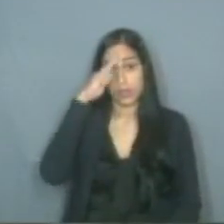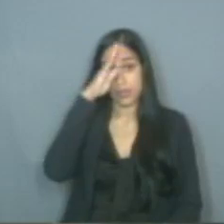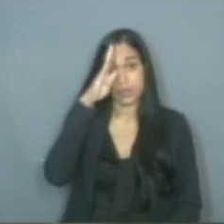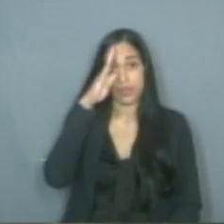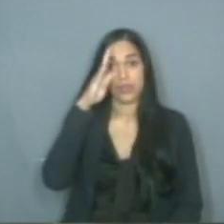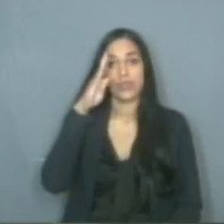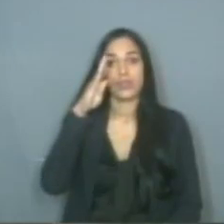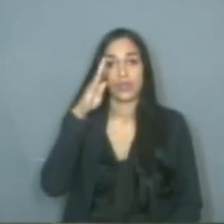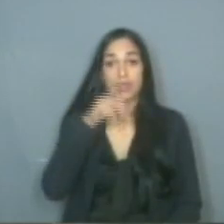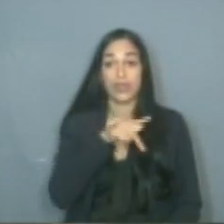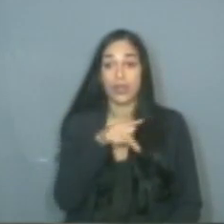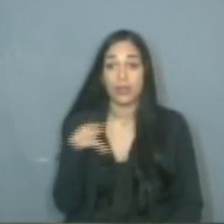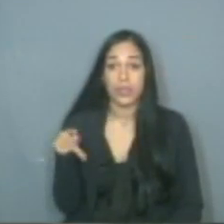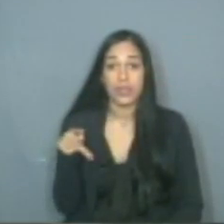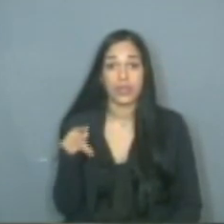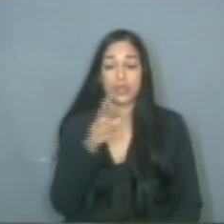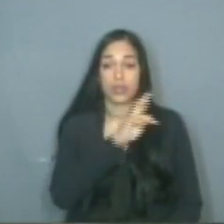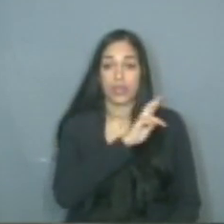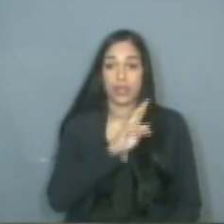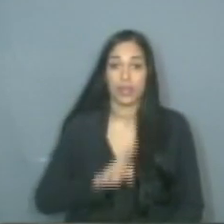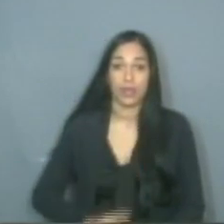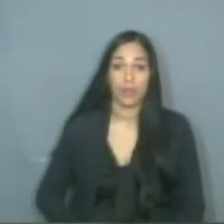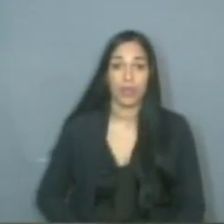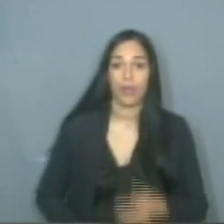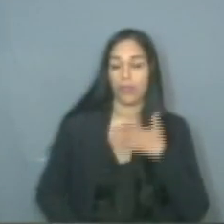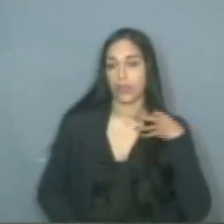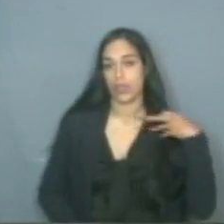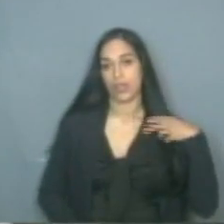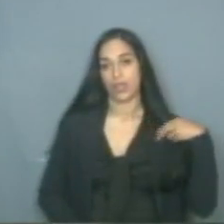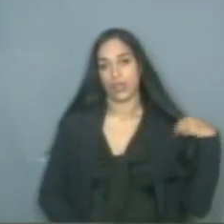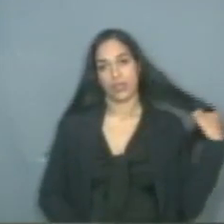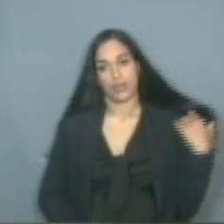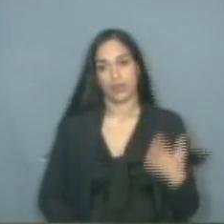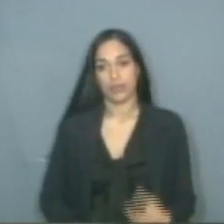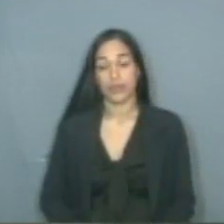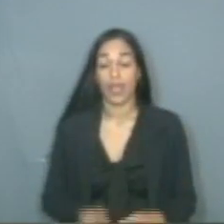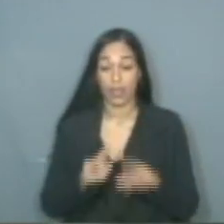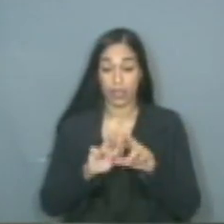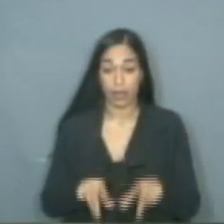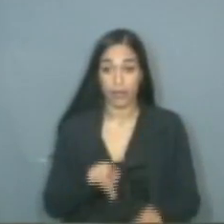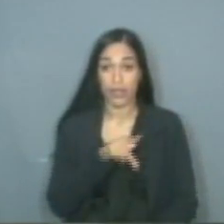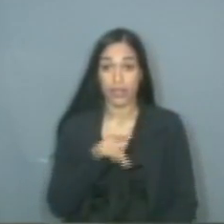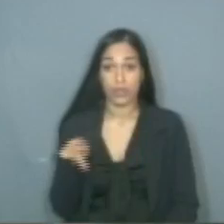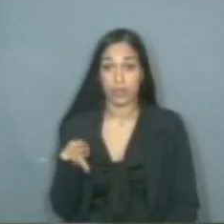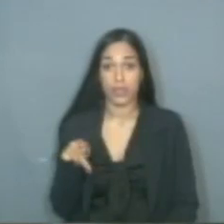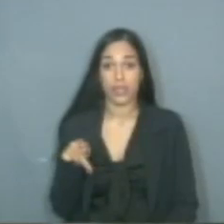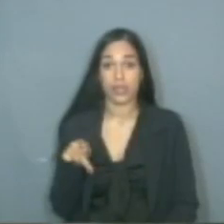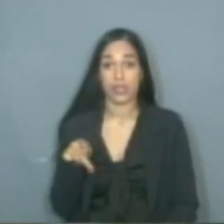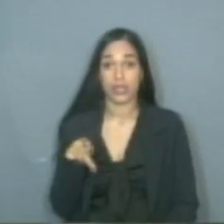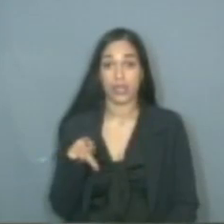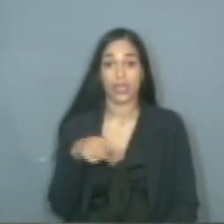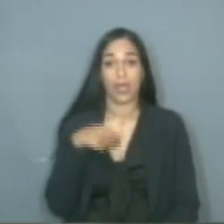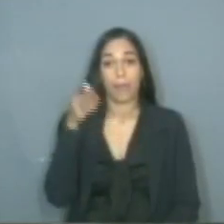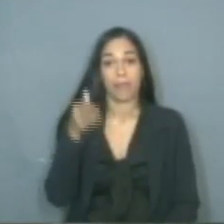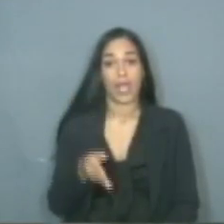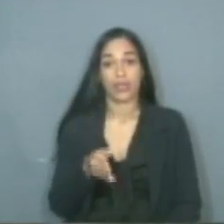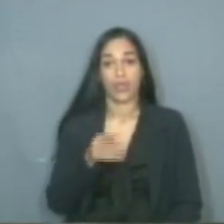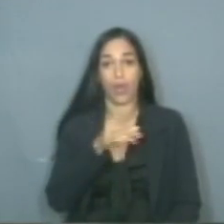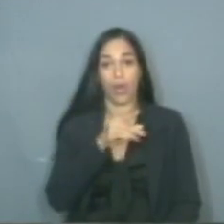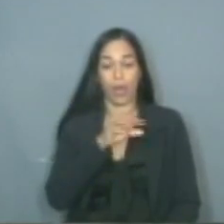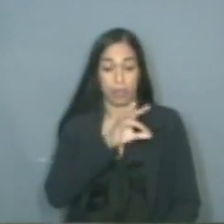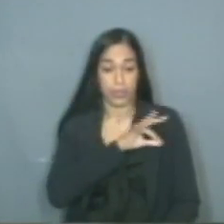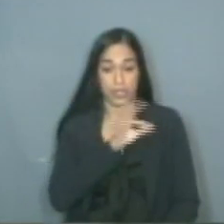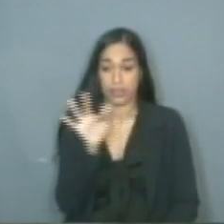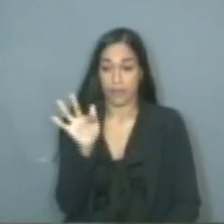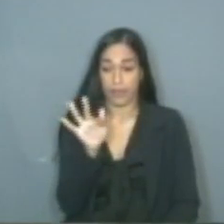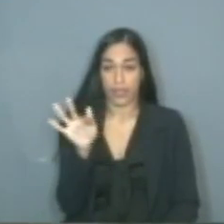Bolsonaro quando ele era presidente da República, ao contrário do que fez o presidente Lula, que mandou a Polícia Federal investigar.